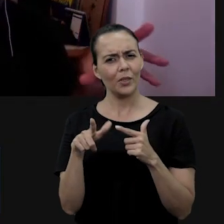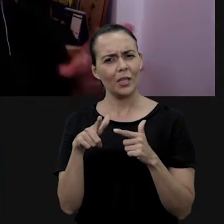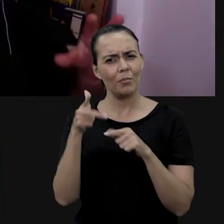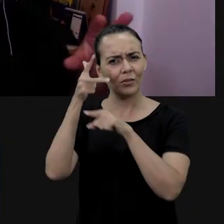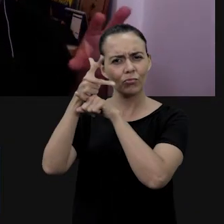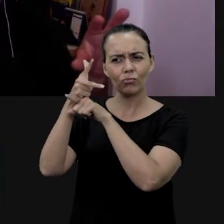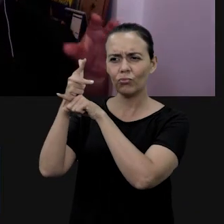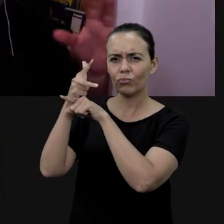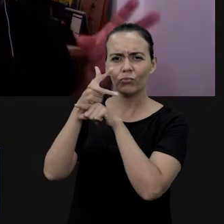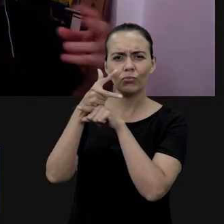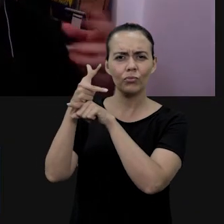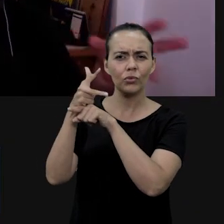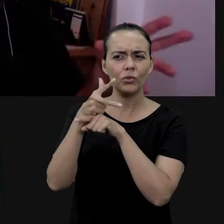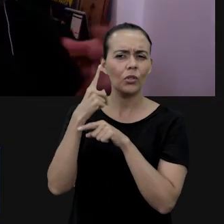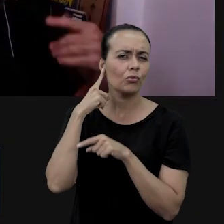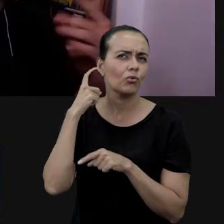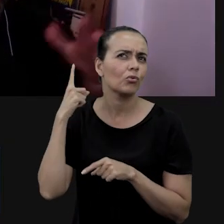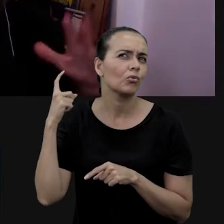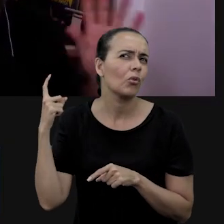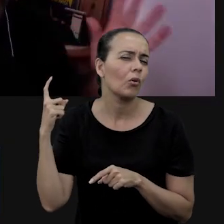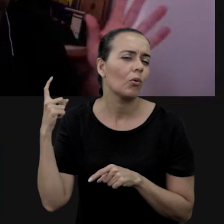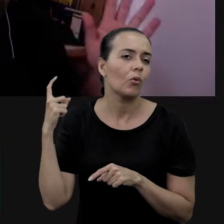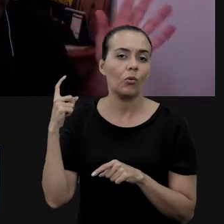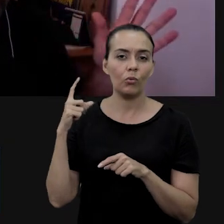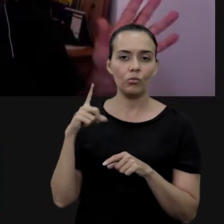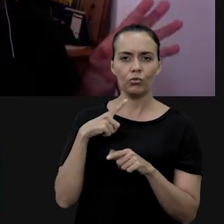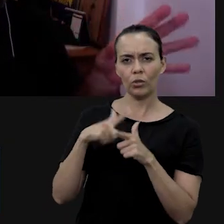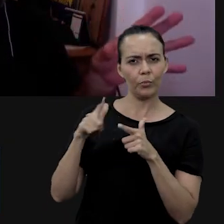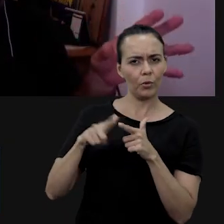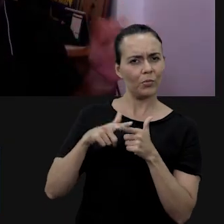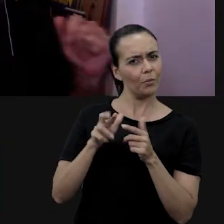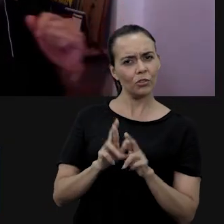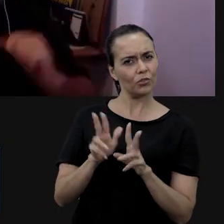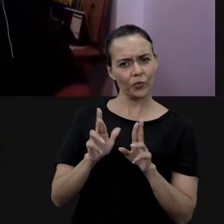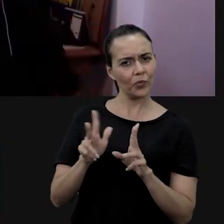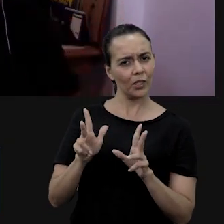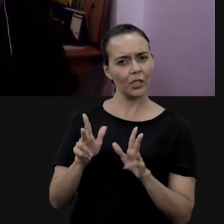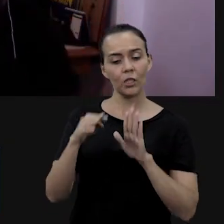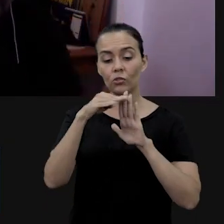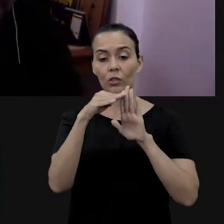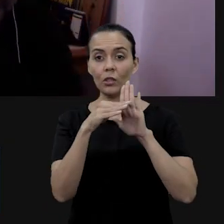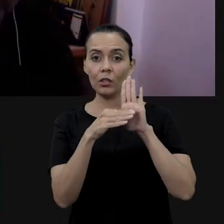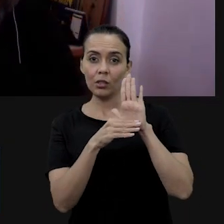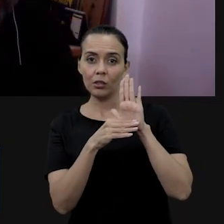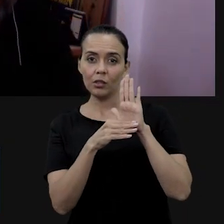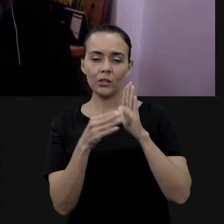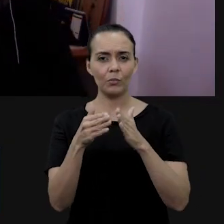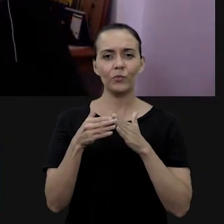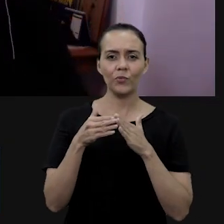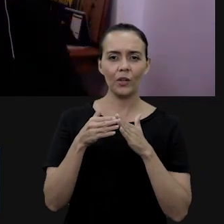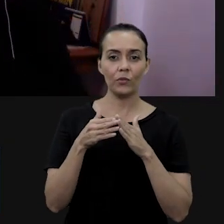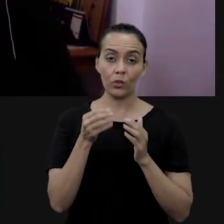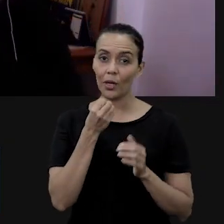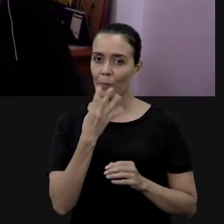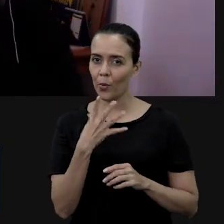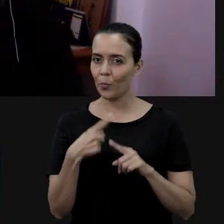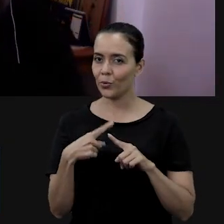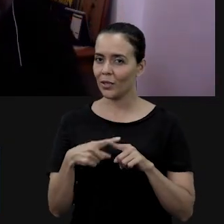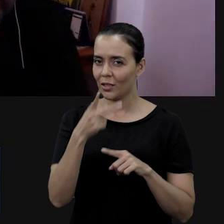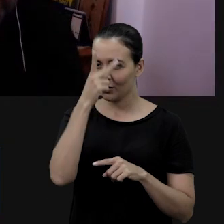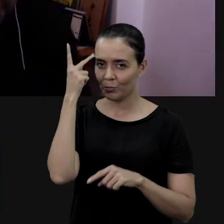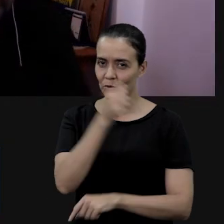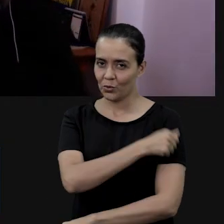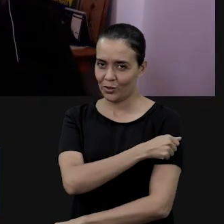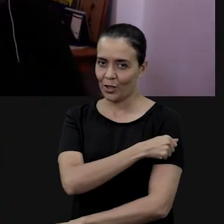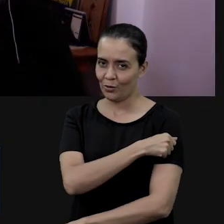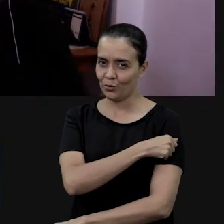set. Então, chegavam trabalhos com diferentes tipos de problemas. Lista alguns aí, vai. Até é legal, porque o pessoal que está